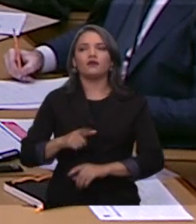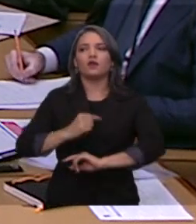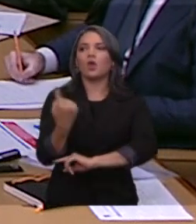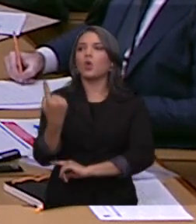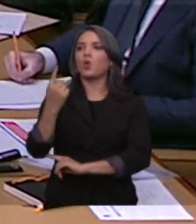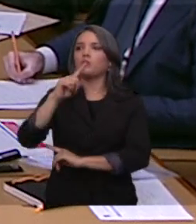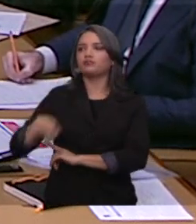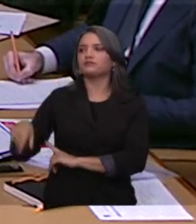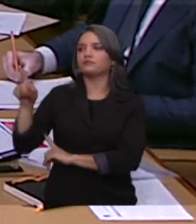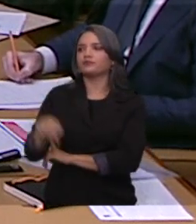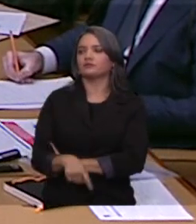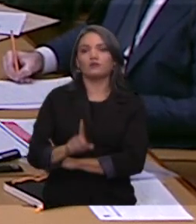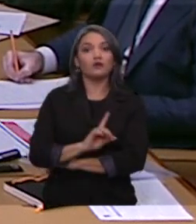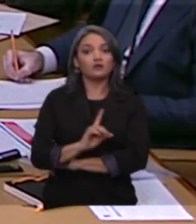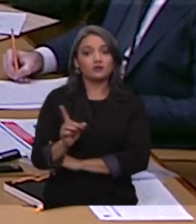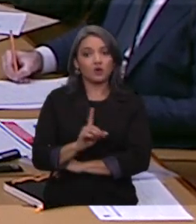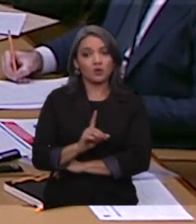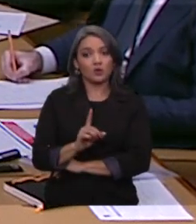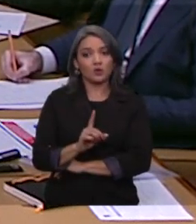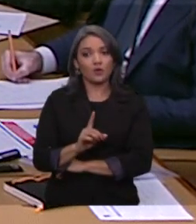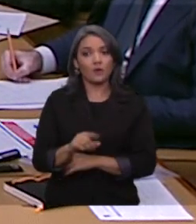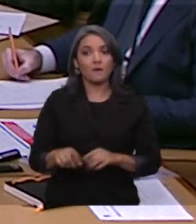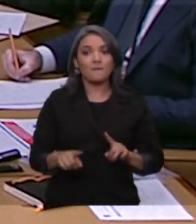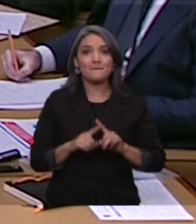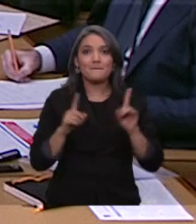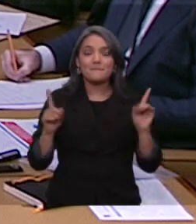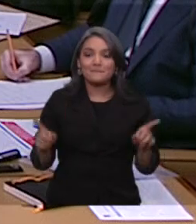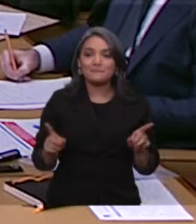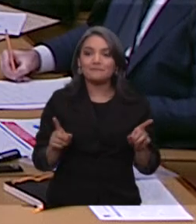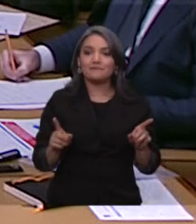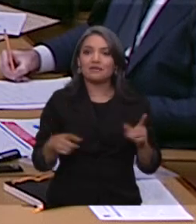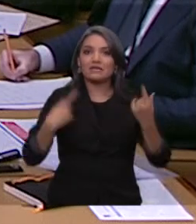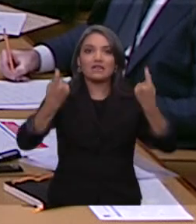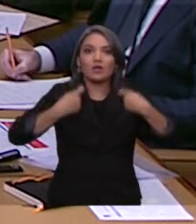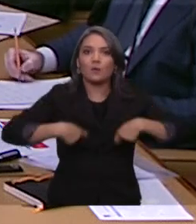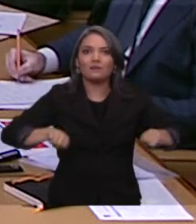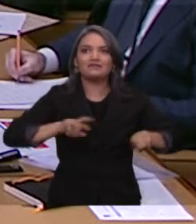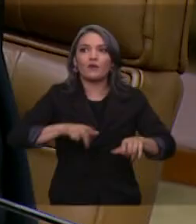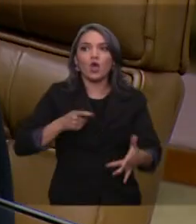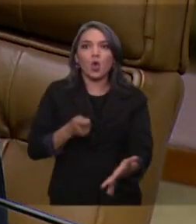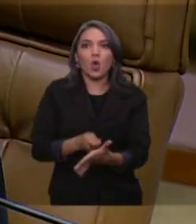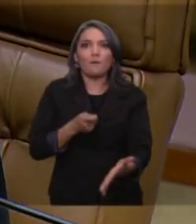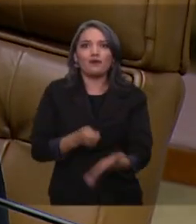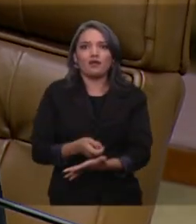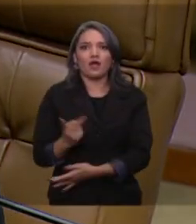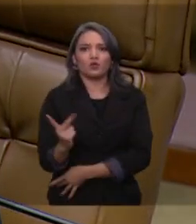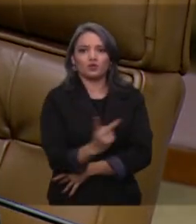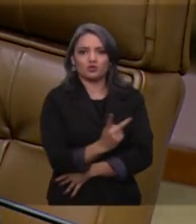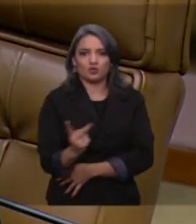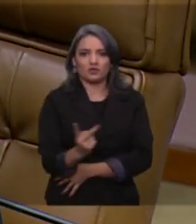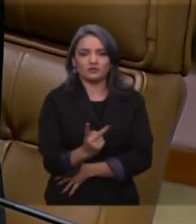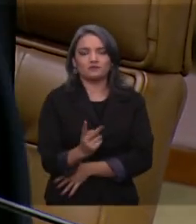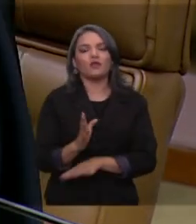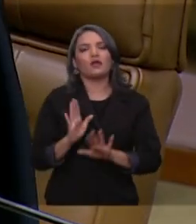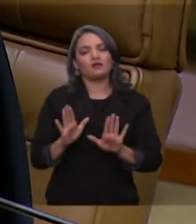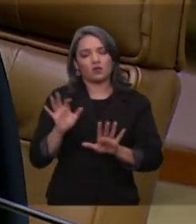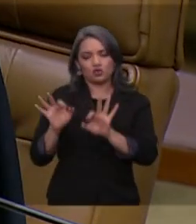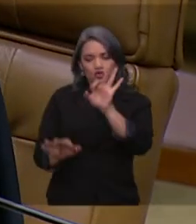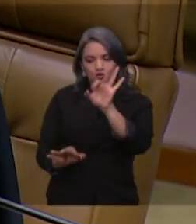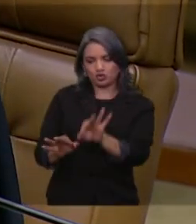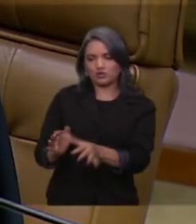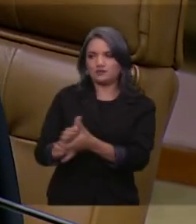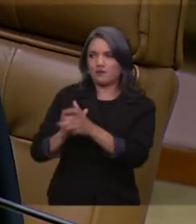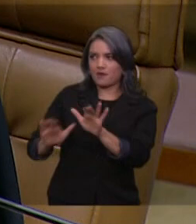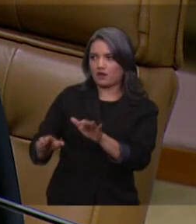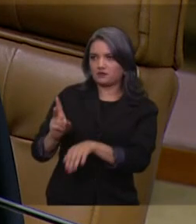meu ver, extinguiu o sistema bifásico. Olha, continua existindo separação judicial,